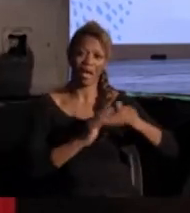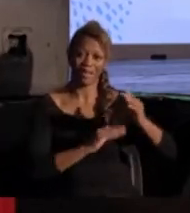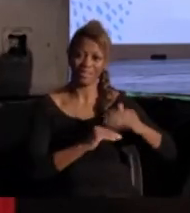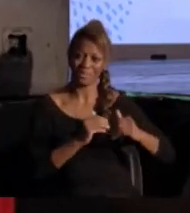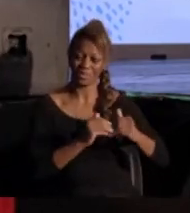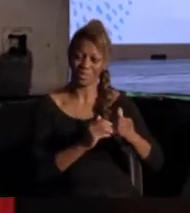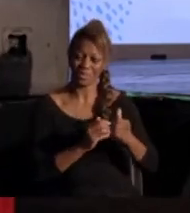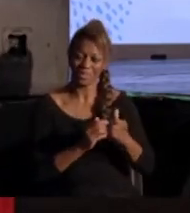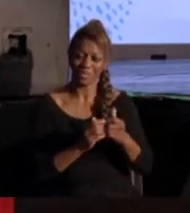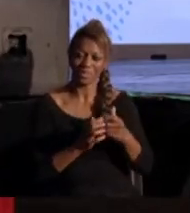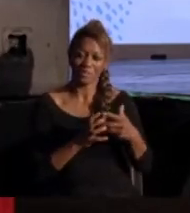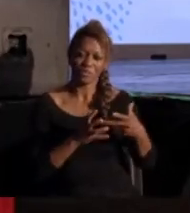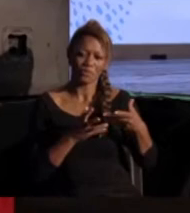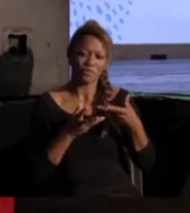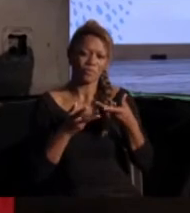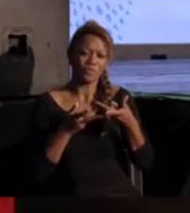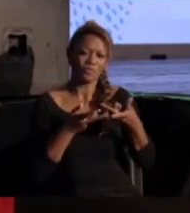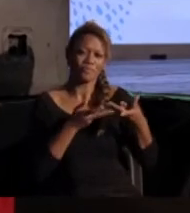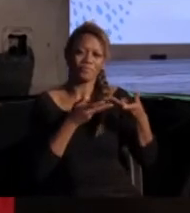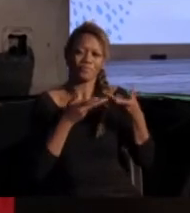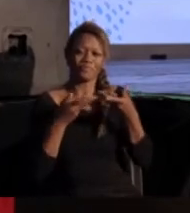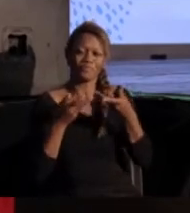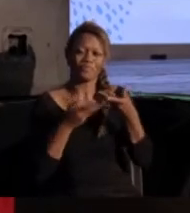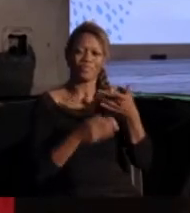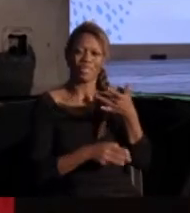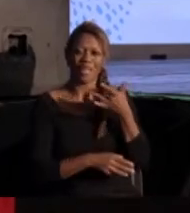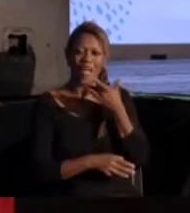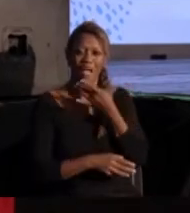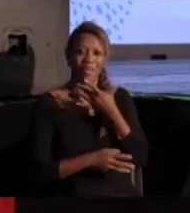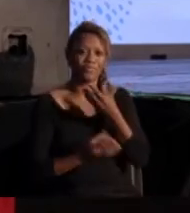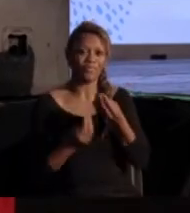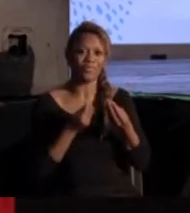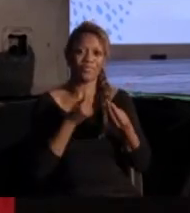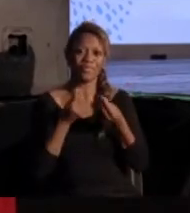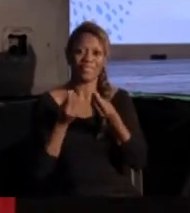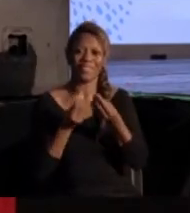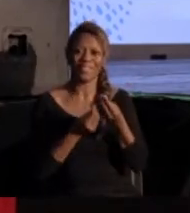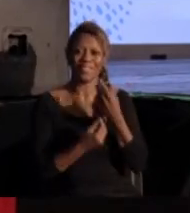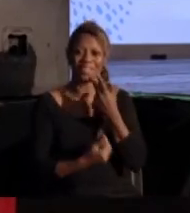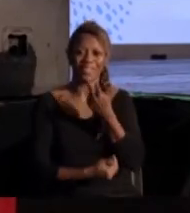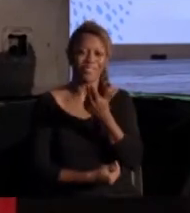erótica e de linguagem. E aí, complemento